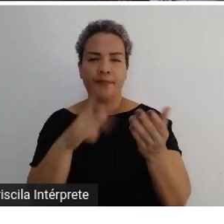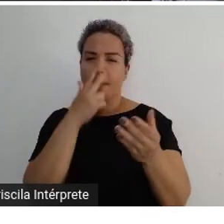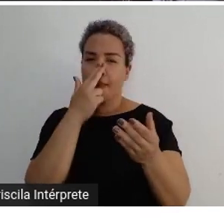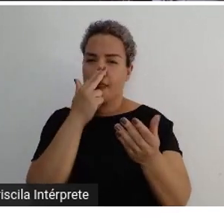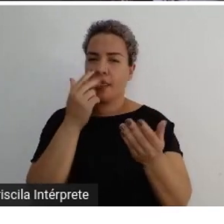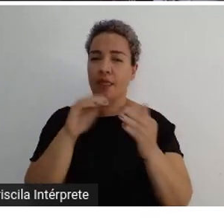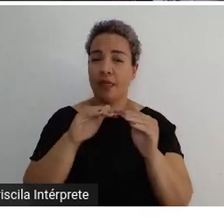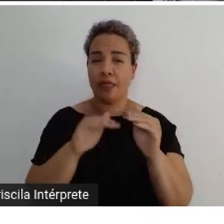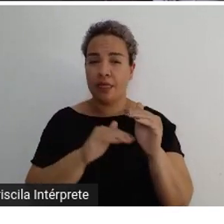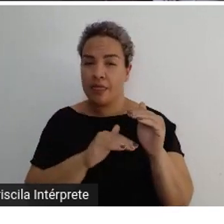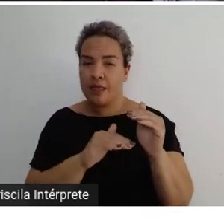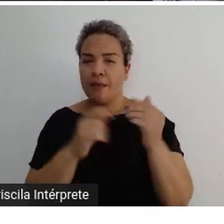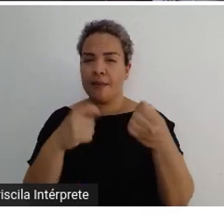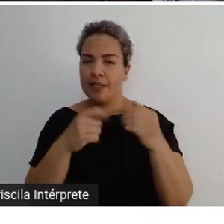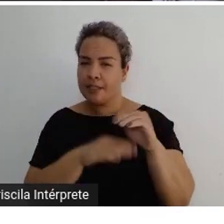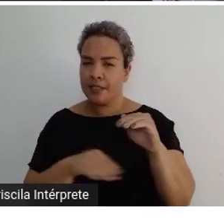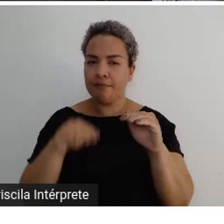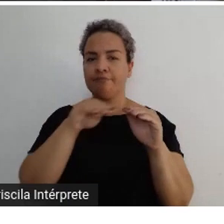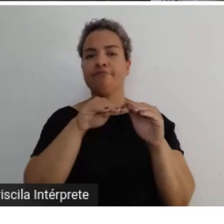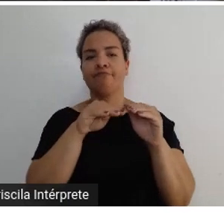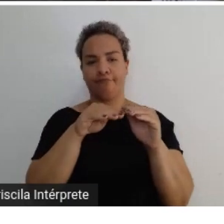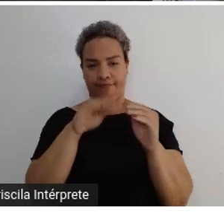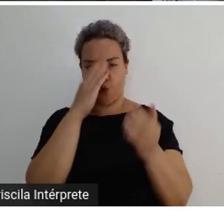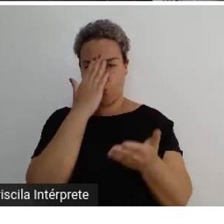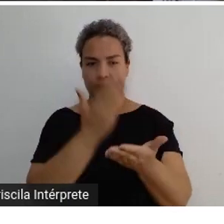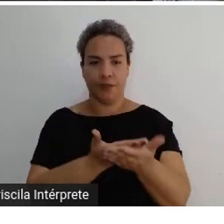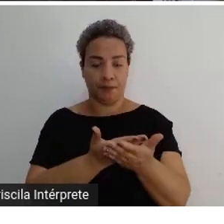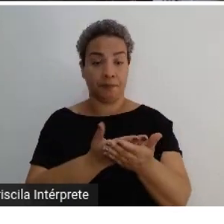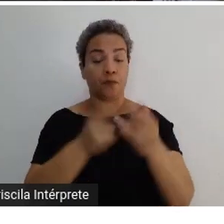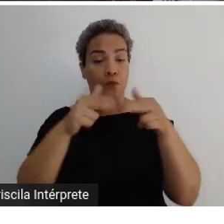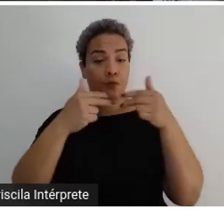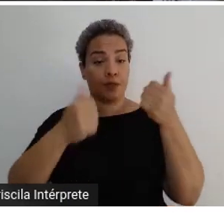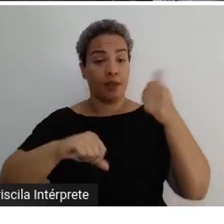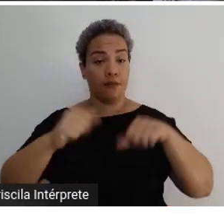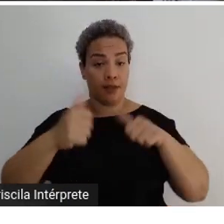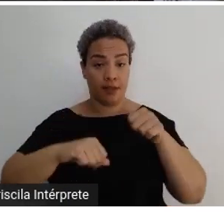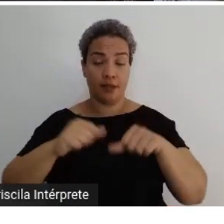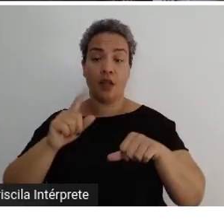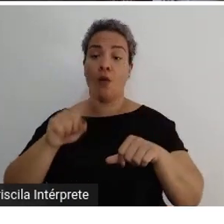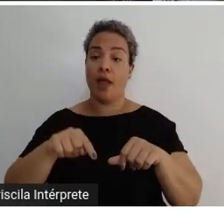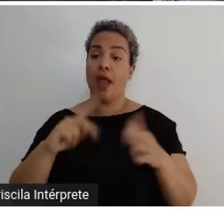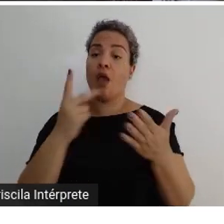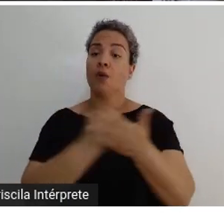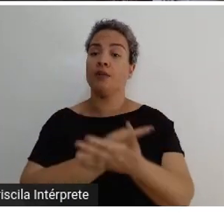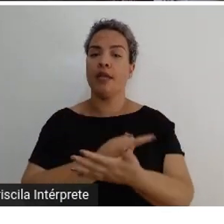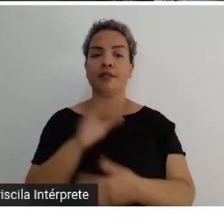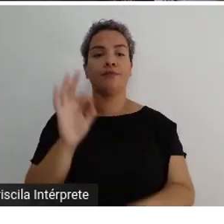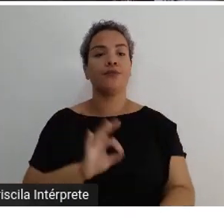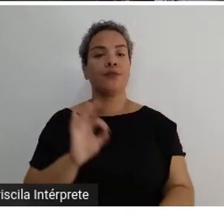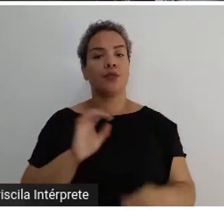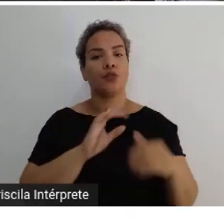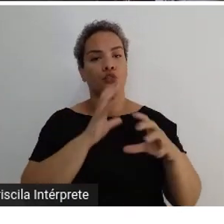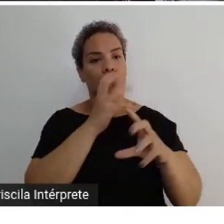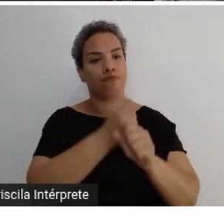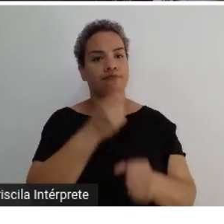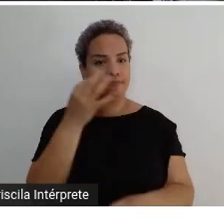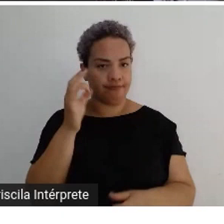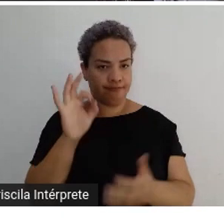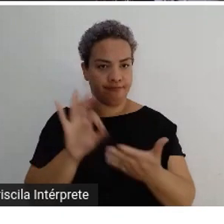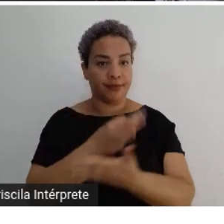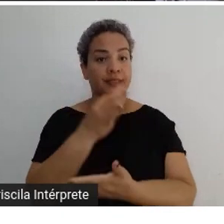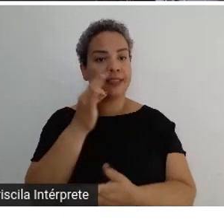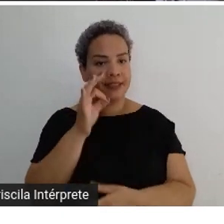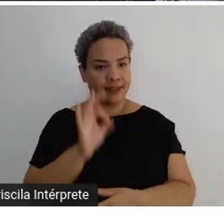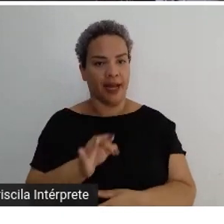muito baixa. Então, nessas avaliações, gera o percentual de assertividade. Digamos